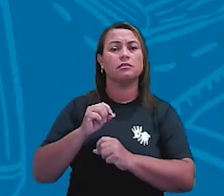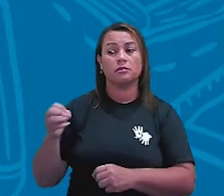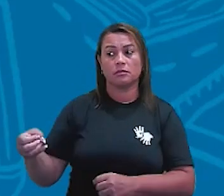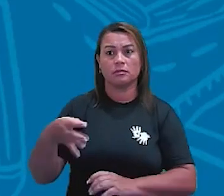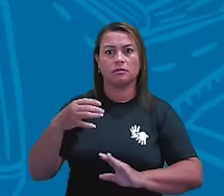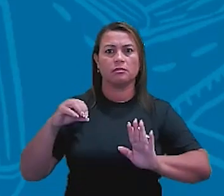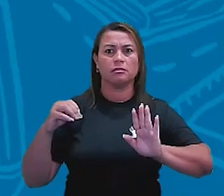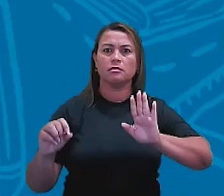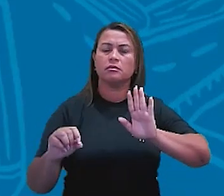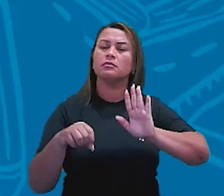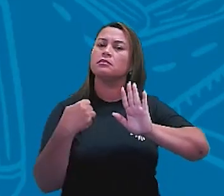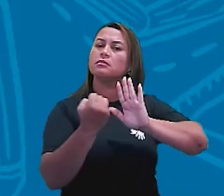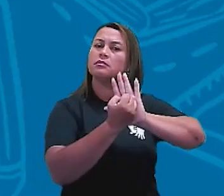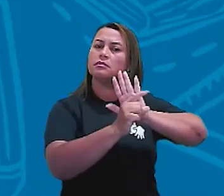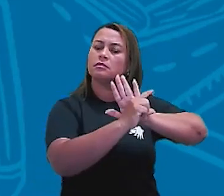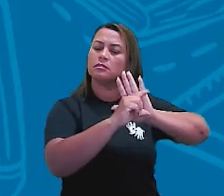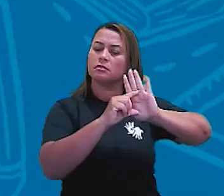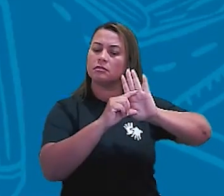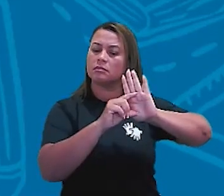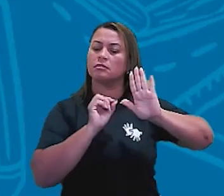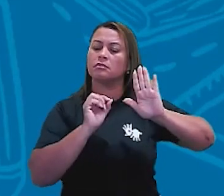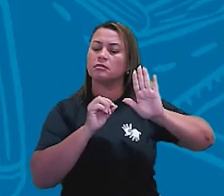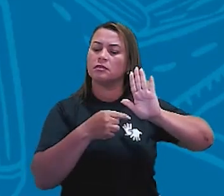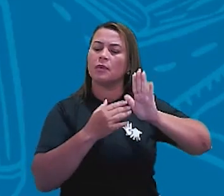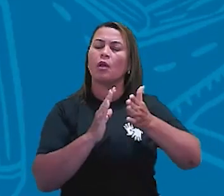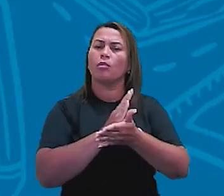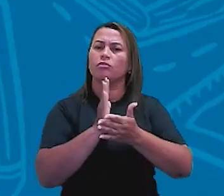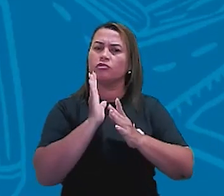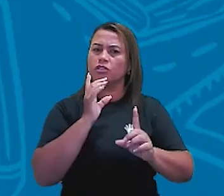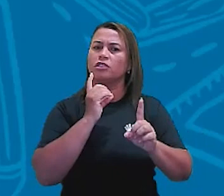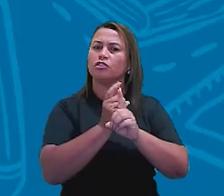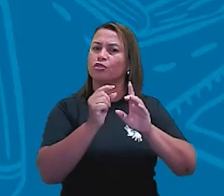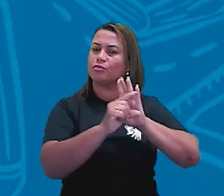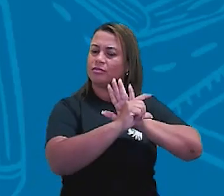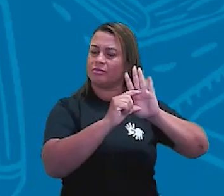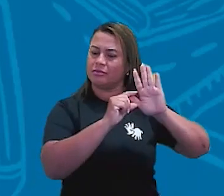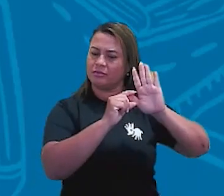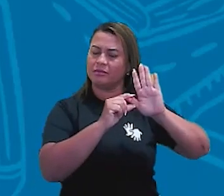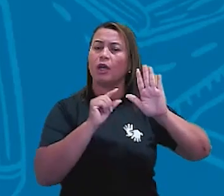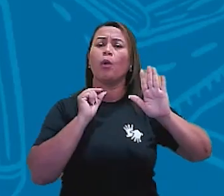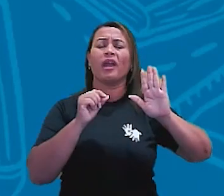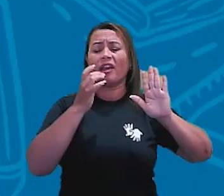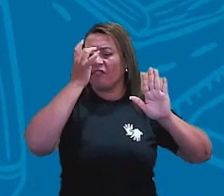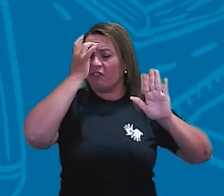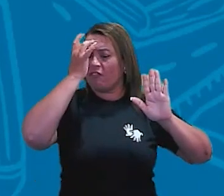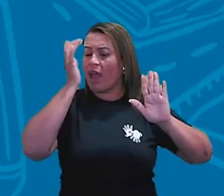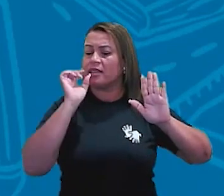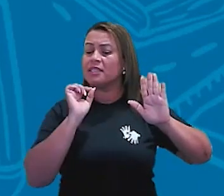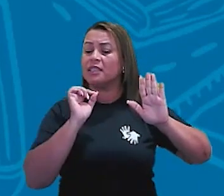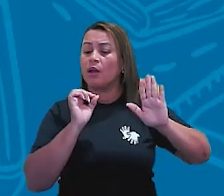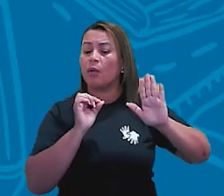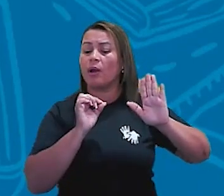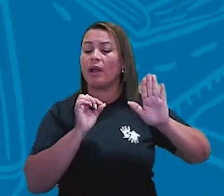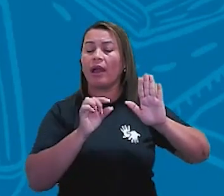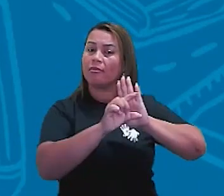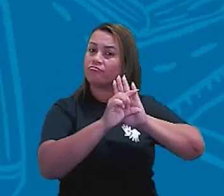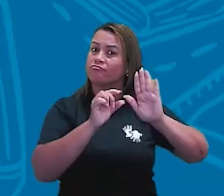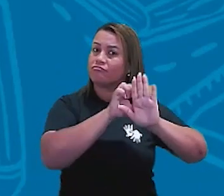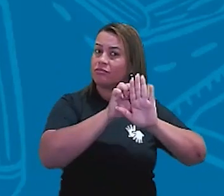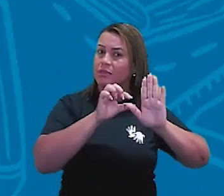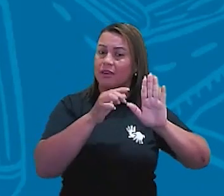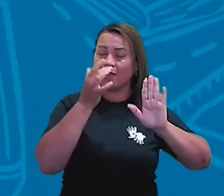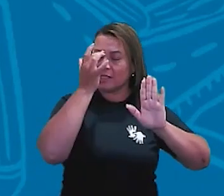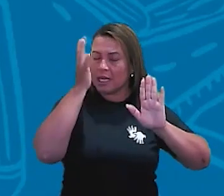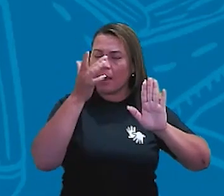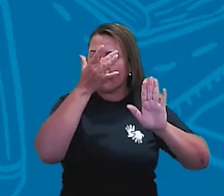né? Alguns produtos a gente já consegue encontrar no supermercado com essa nova rotulagem, que vai facilitar, né, o consumidor a observar